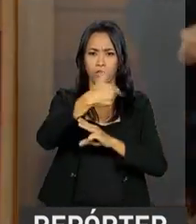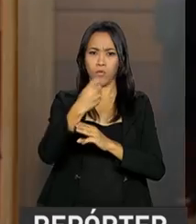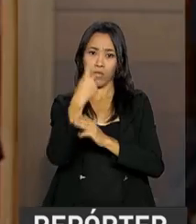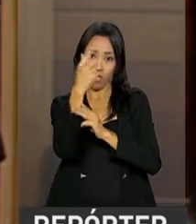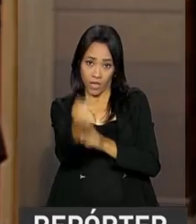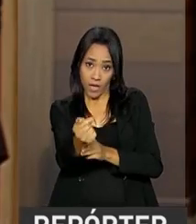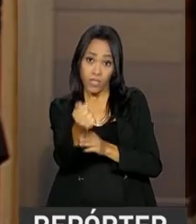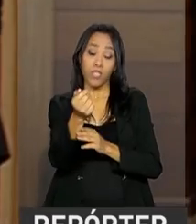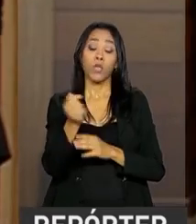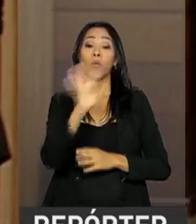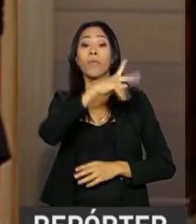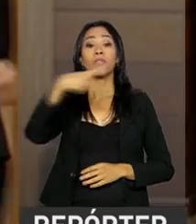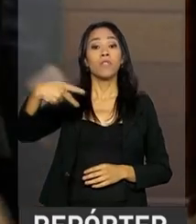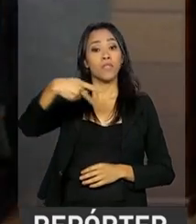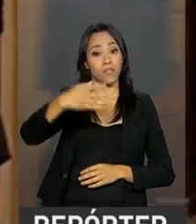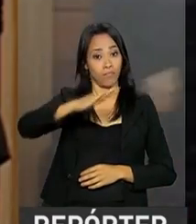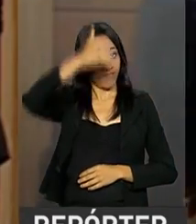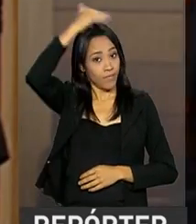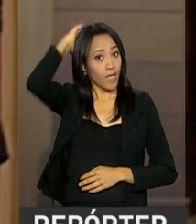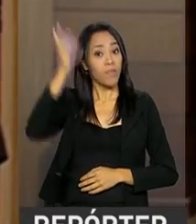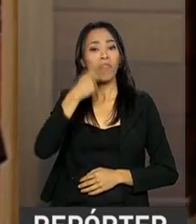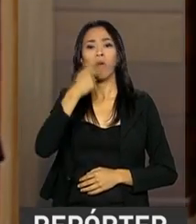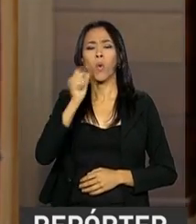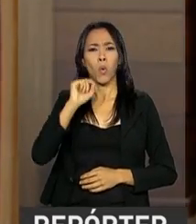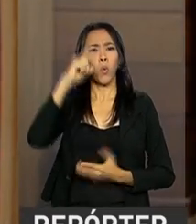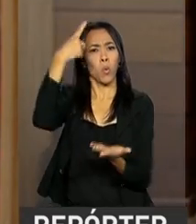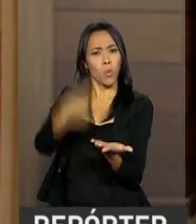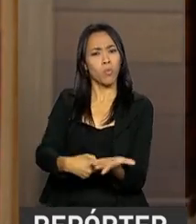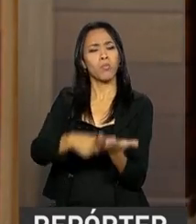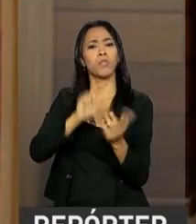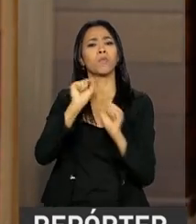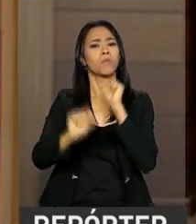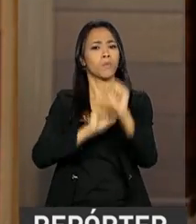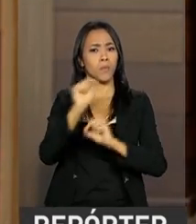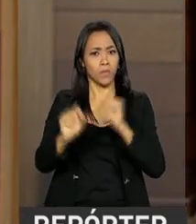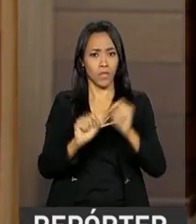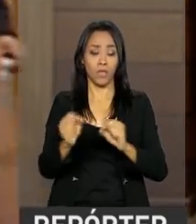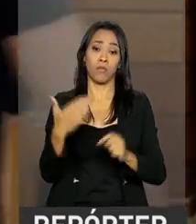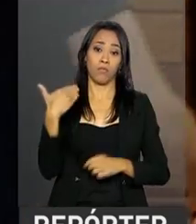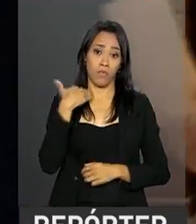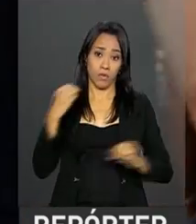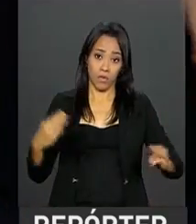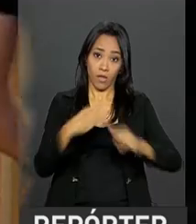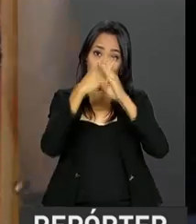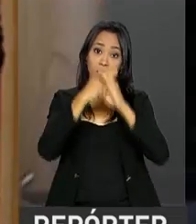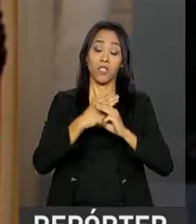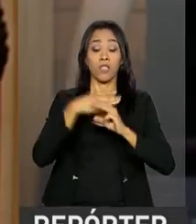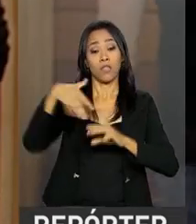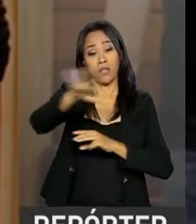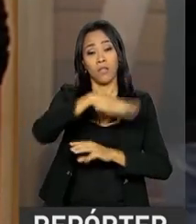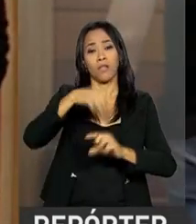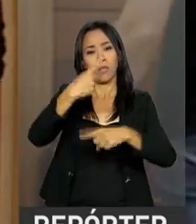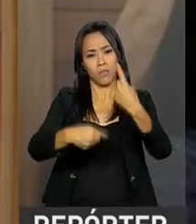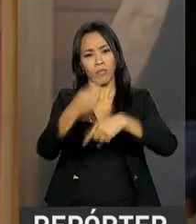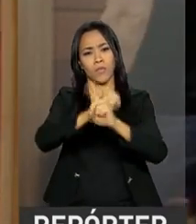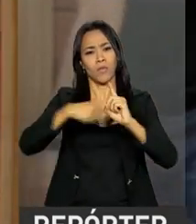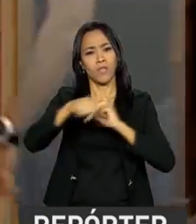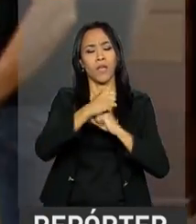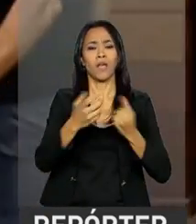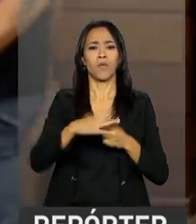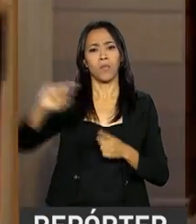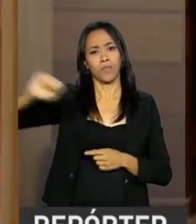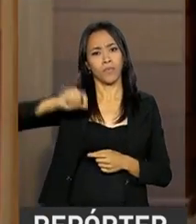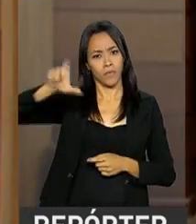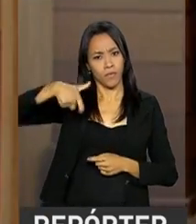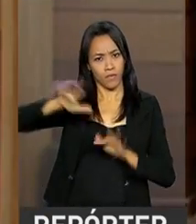destacou o papel da Caixa Econômica Federal na execução das políticas sociais do governo como Bolsa Família e o Minha Casa Minha Vida o